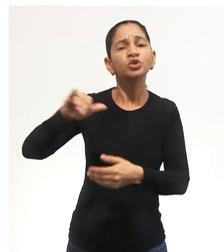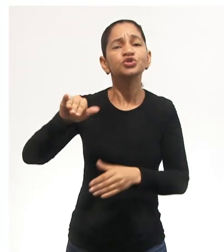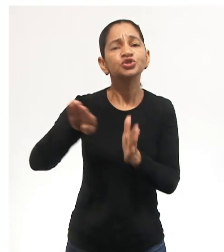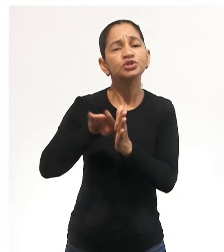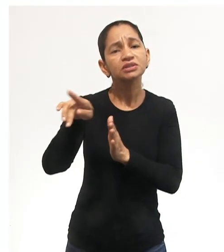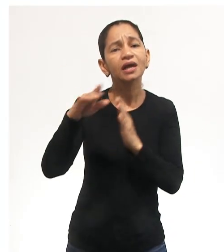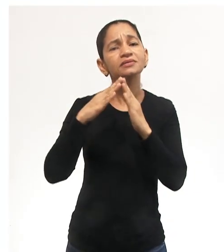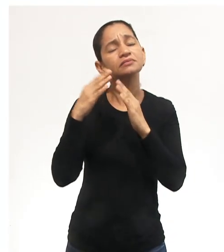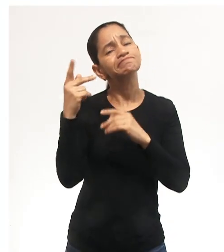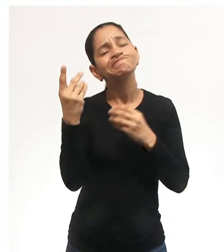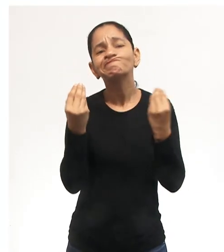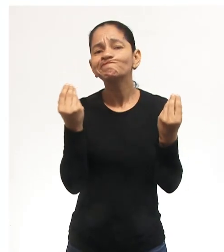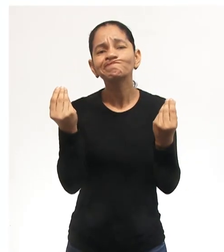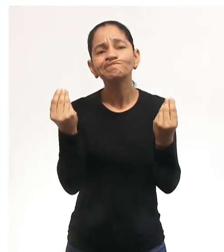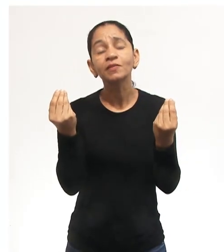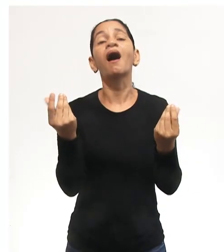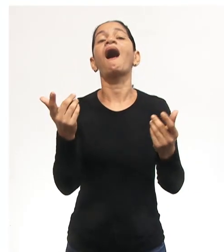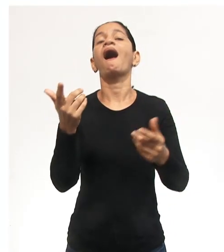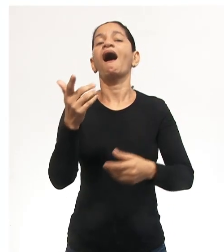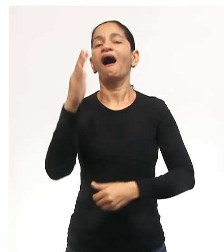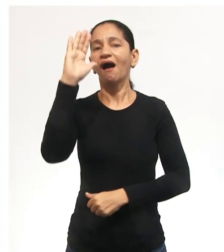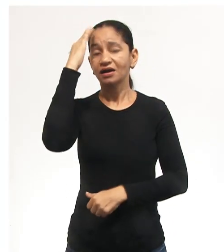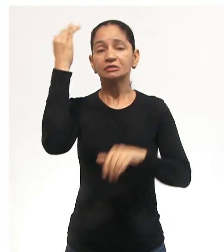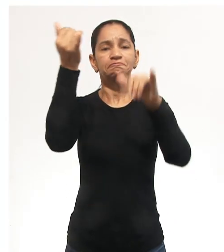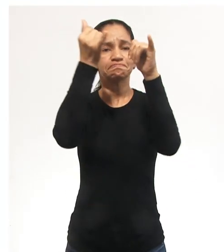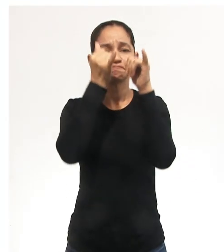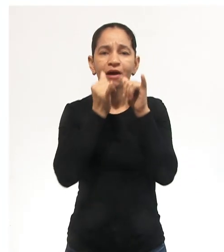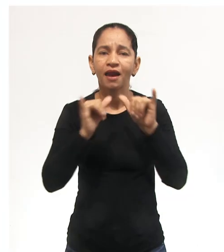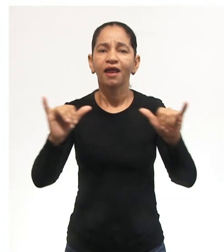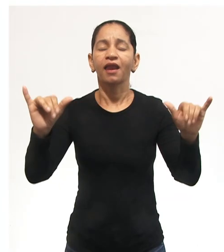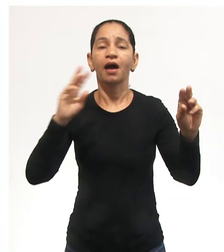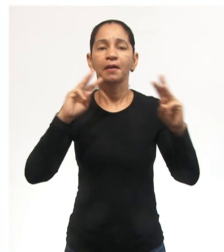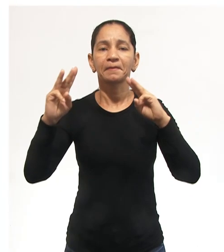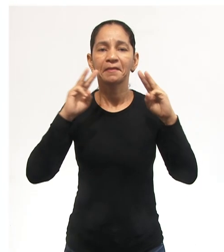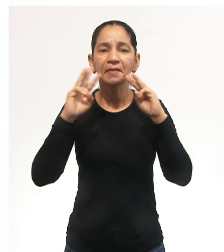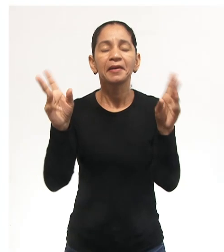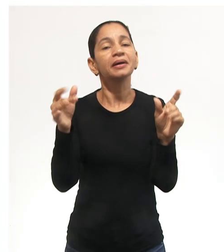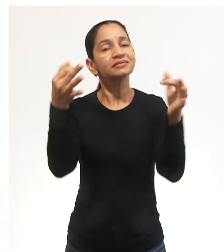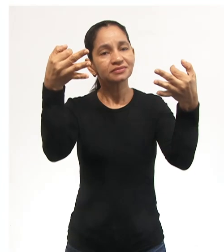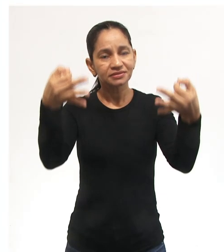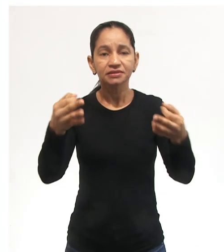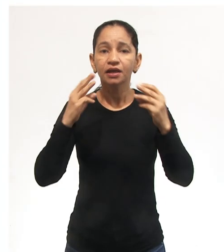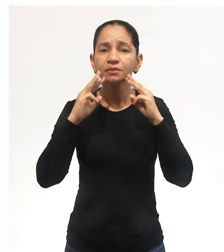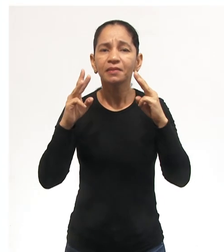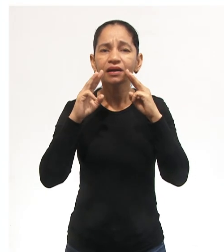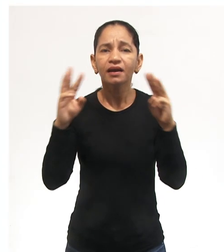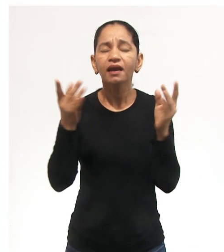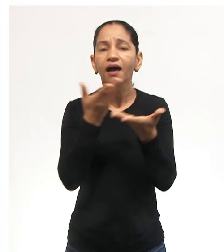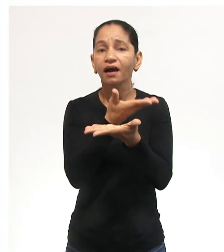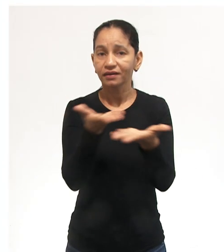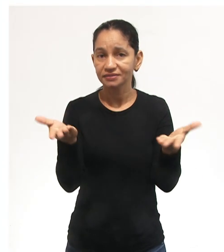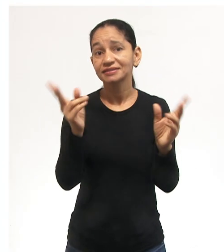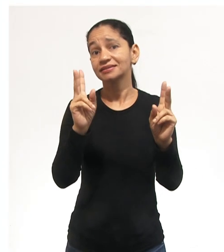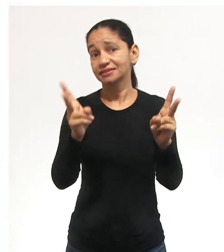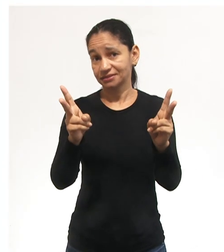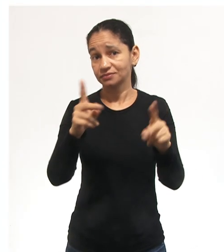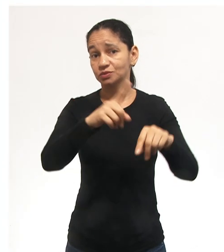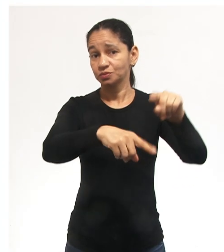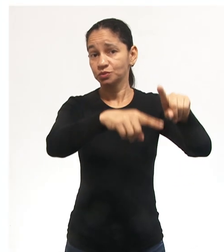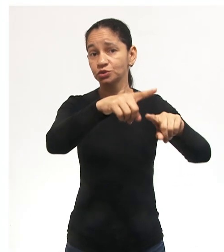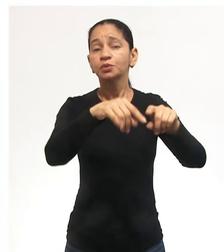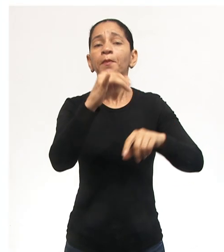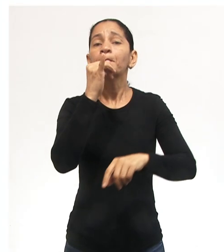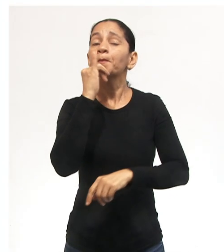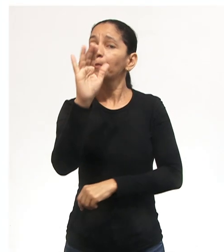uma forma de divulgar, de fazer o marketing do produto que eu estou vendendo. Um